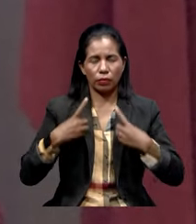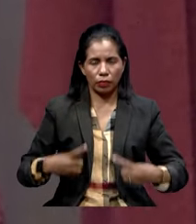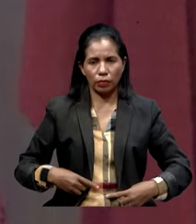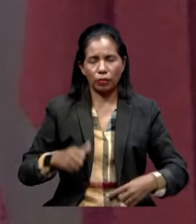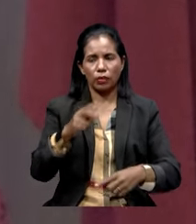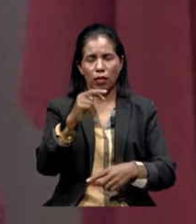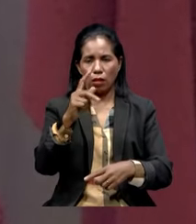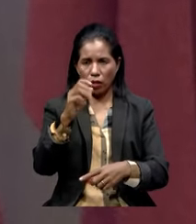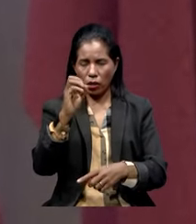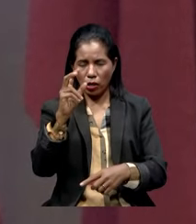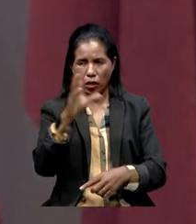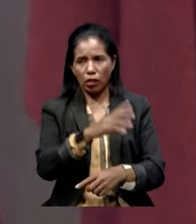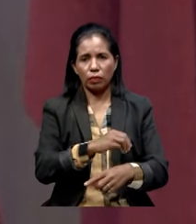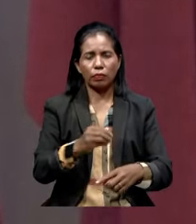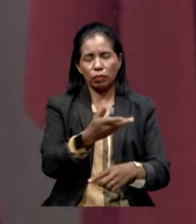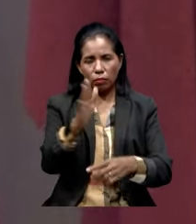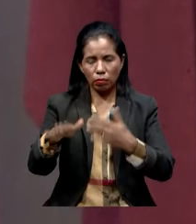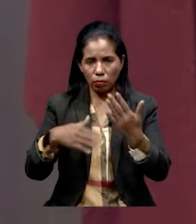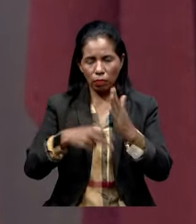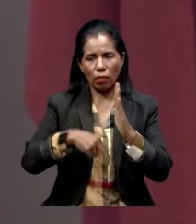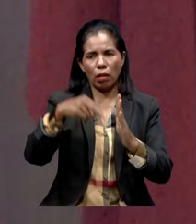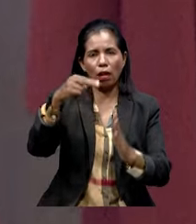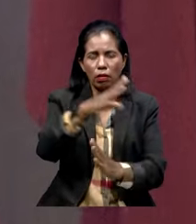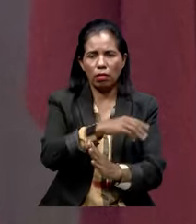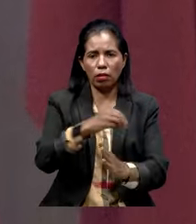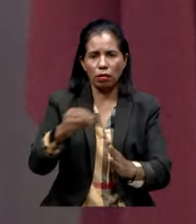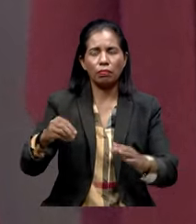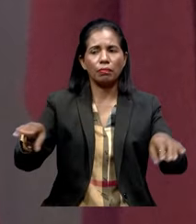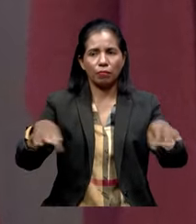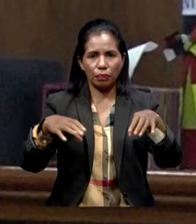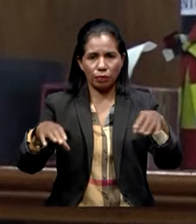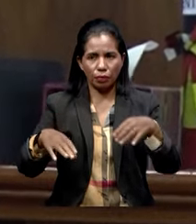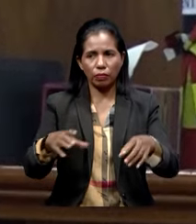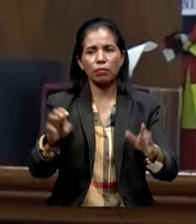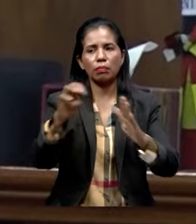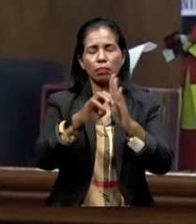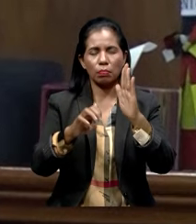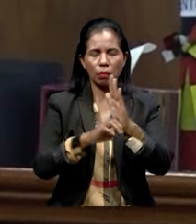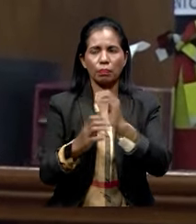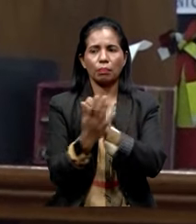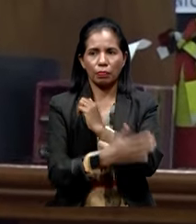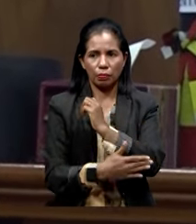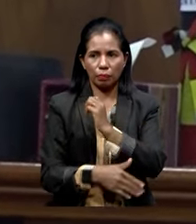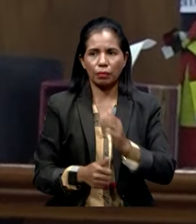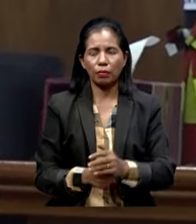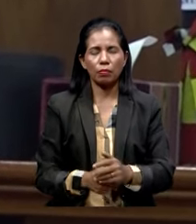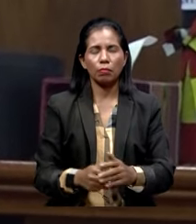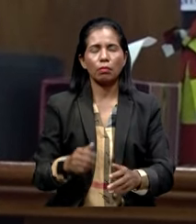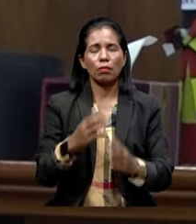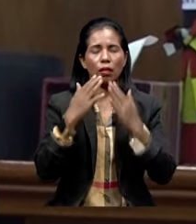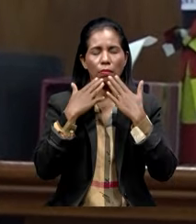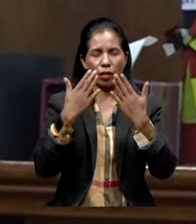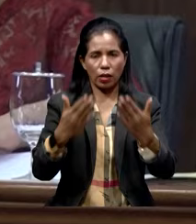Guterres pelos seus altos e relevantes serviços prestados ao país. António Guterres agradece ao